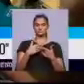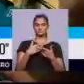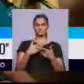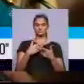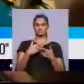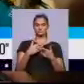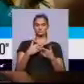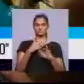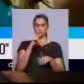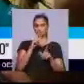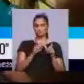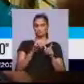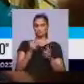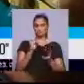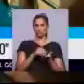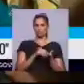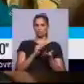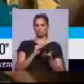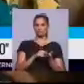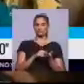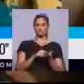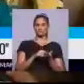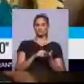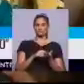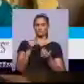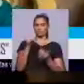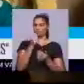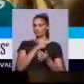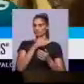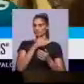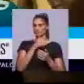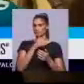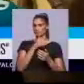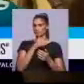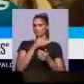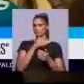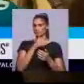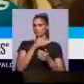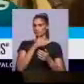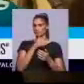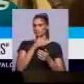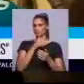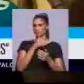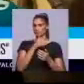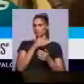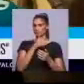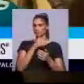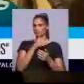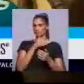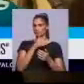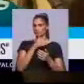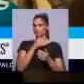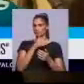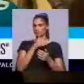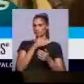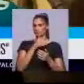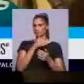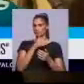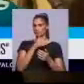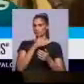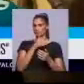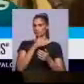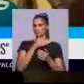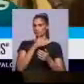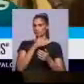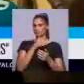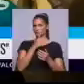são os mais pobres e mais pendentes estão sofrendo e aqui é que nós divergimos realmente tá tudo certo